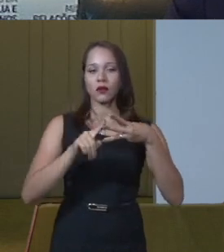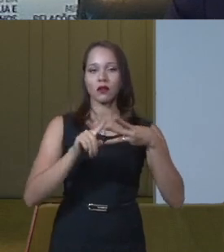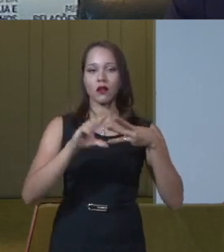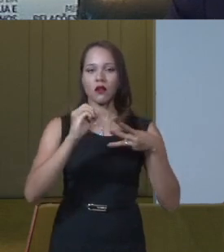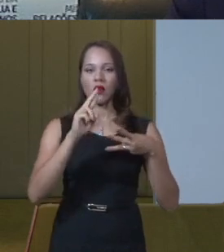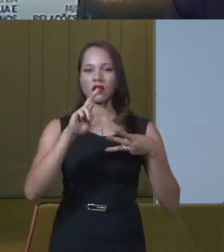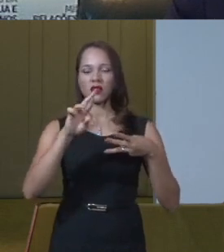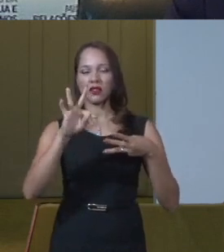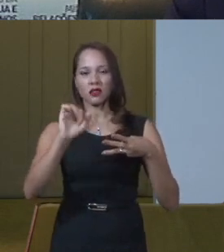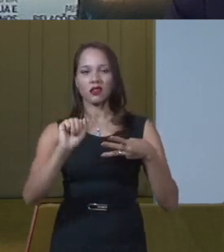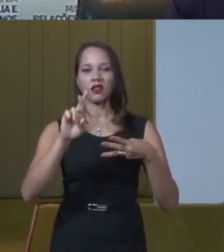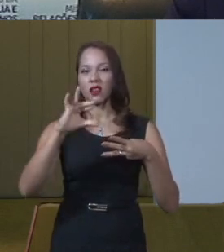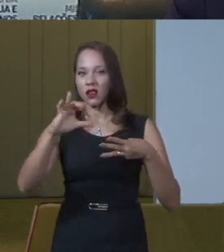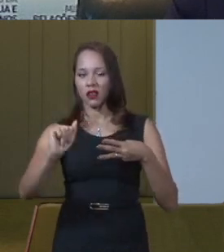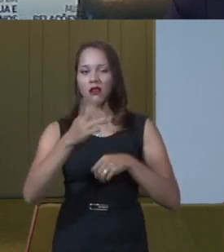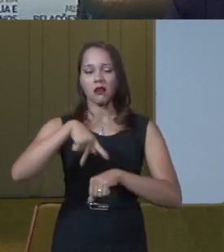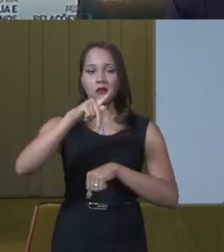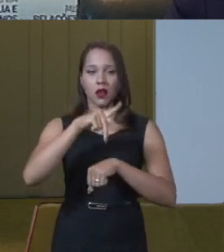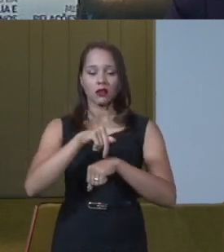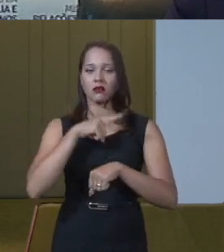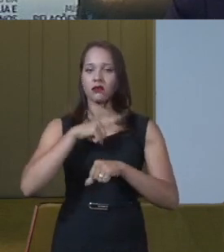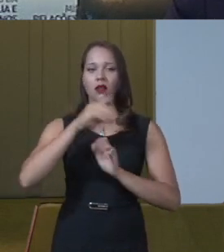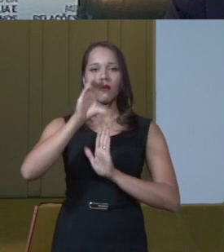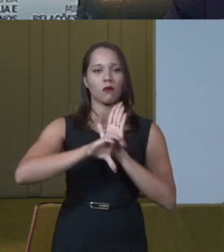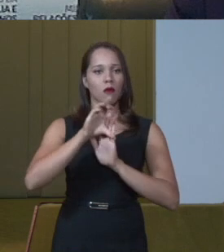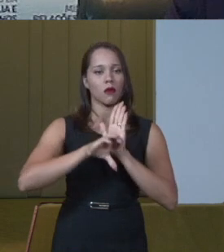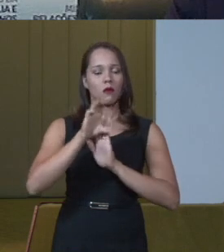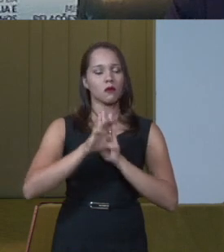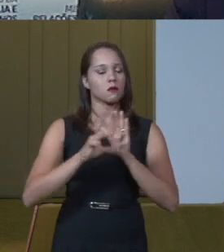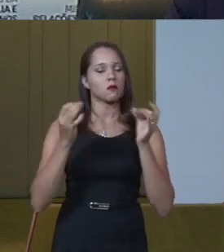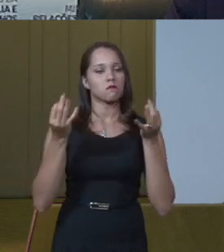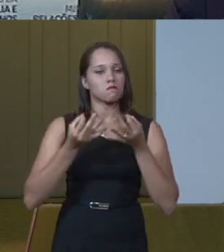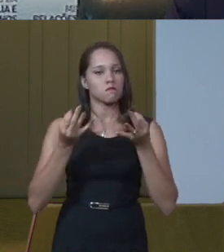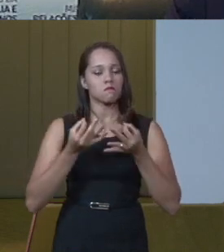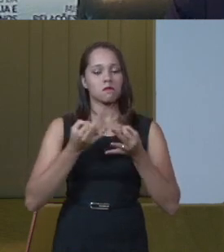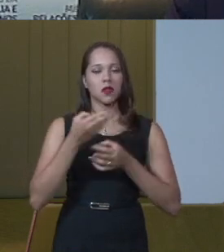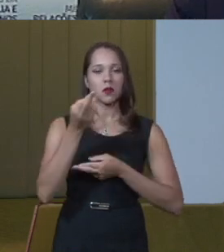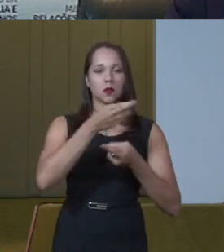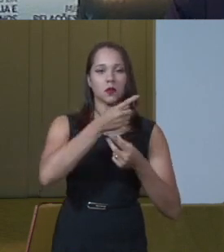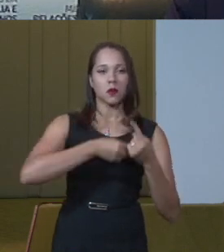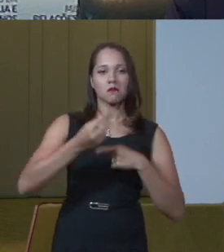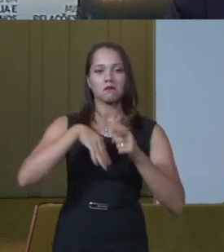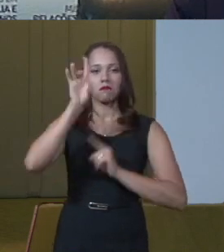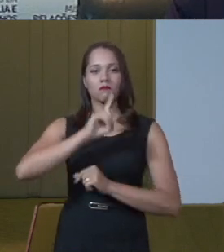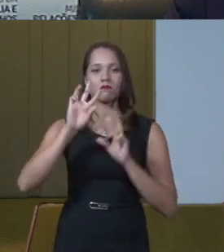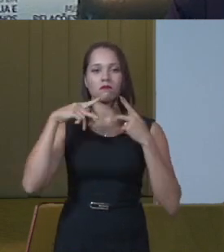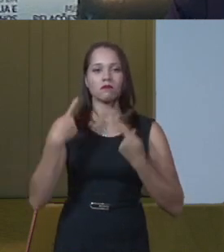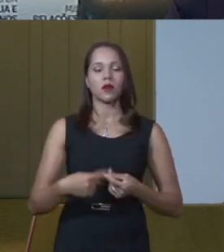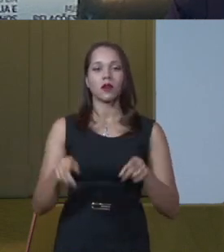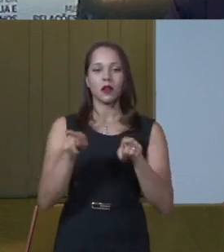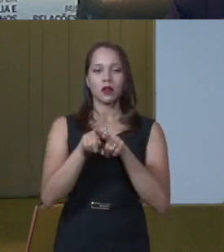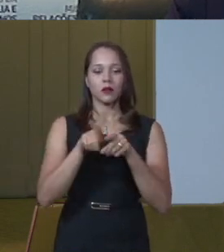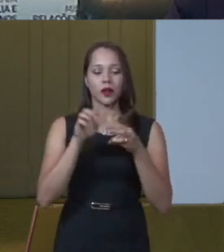com admirável currículo nesse domínio dos direitos humanos, e o regime